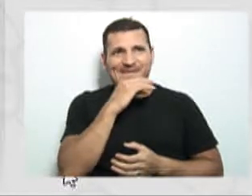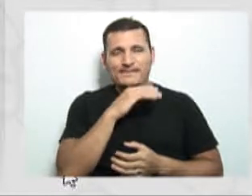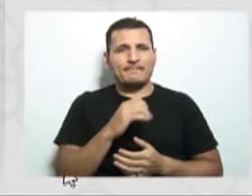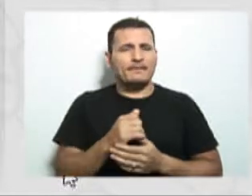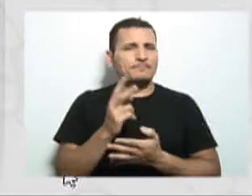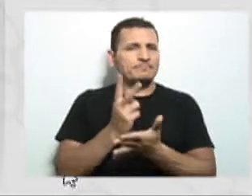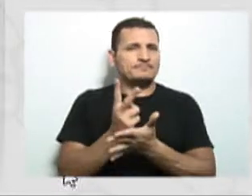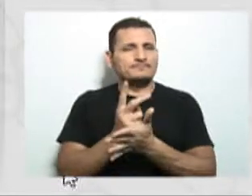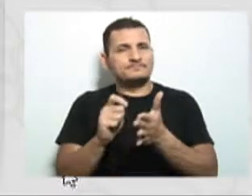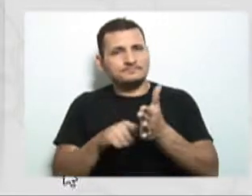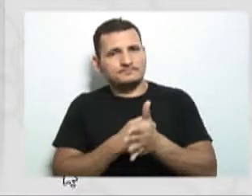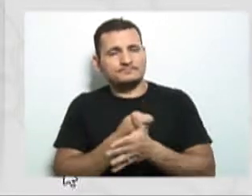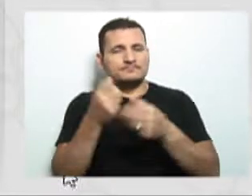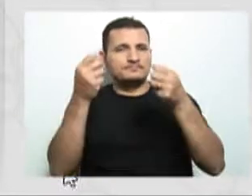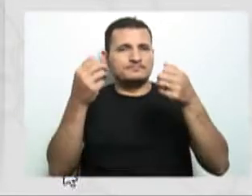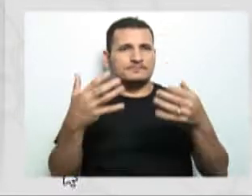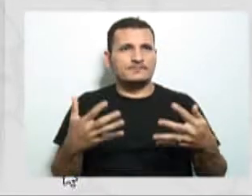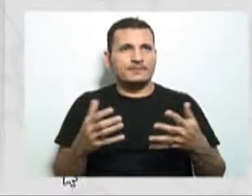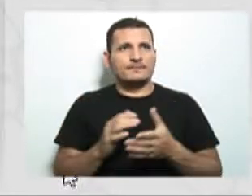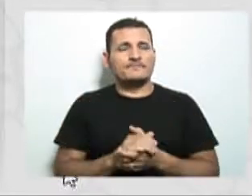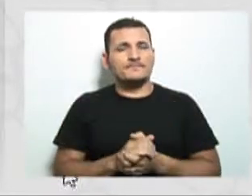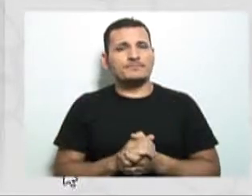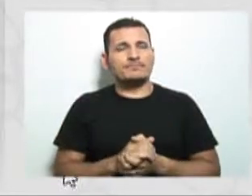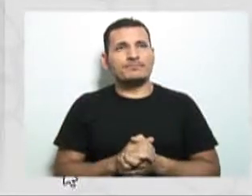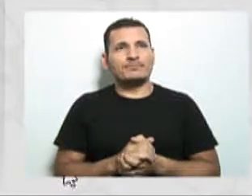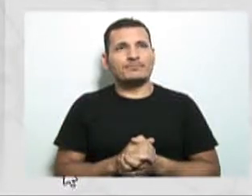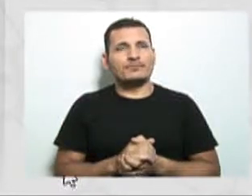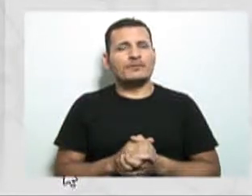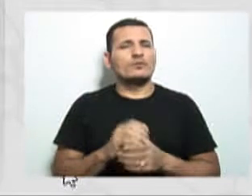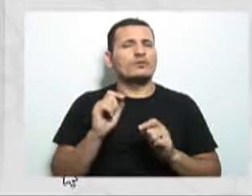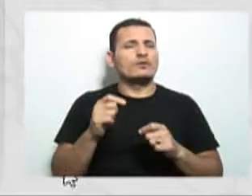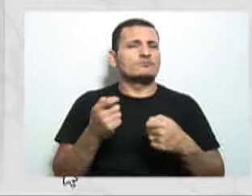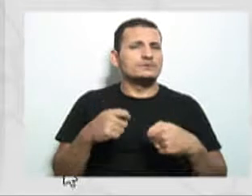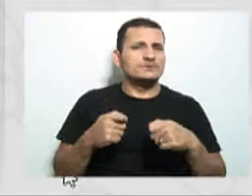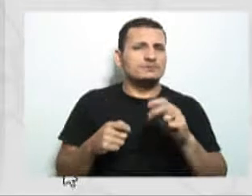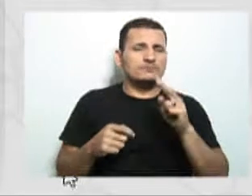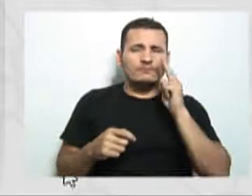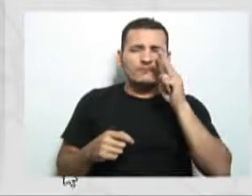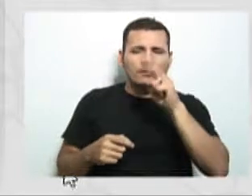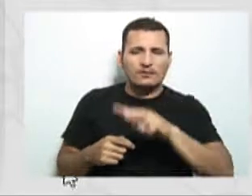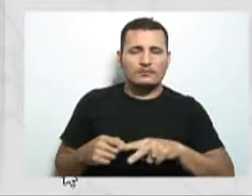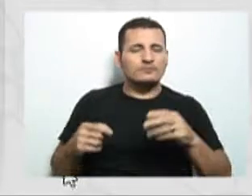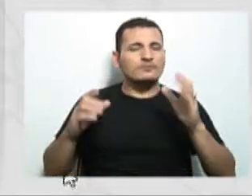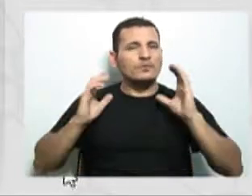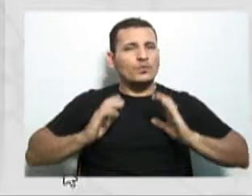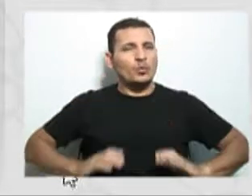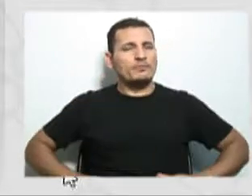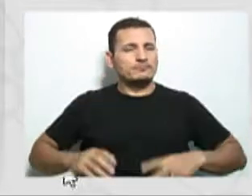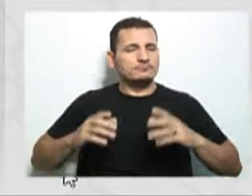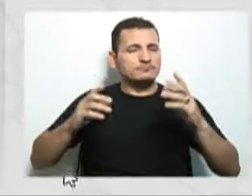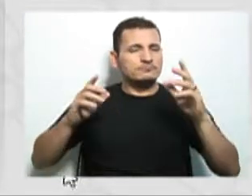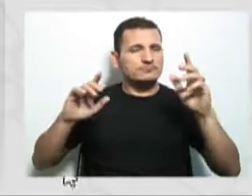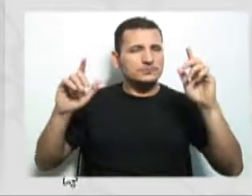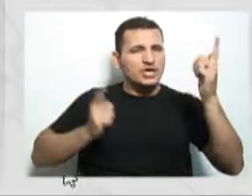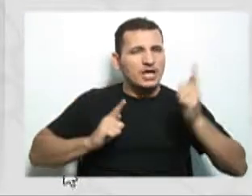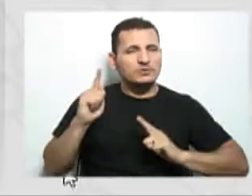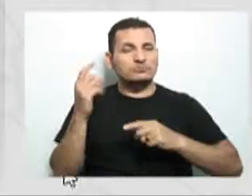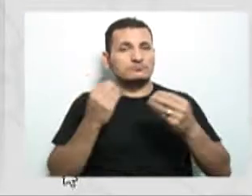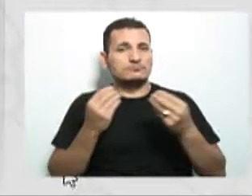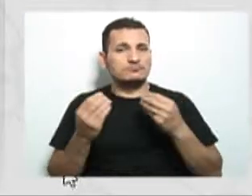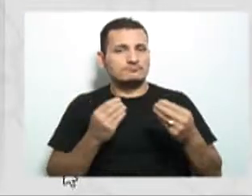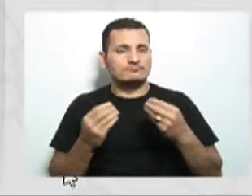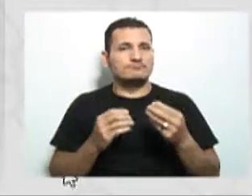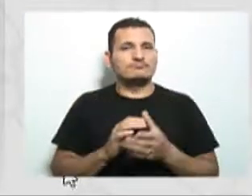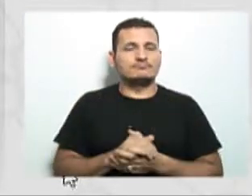autor, da dica se continua, para um bom ouvinte, procurar sinais não verbais. Sinais não verbais são aqueles que